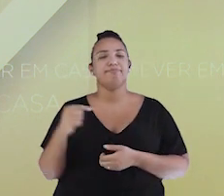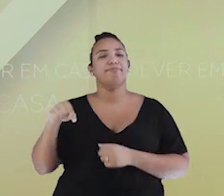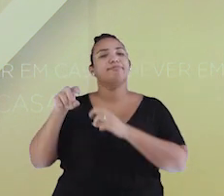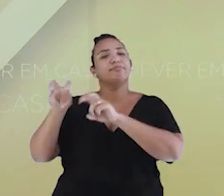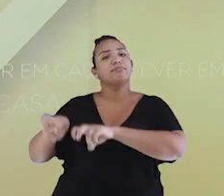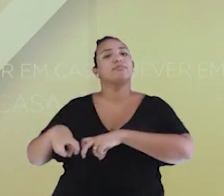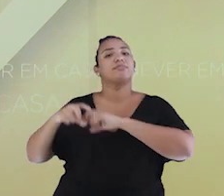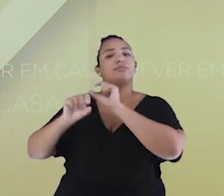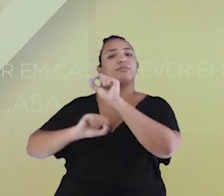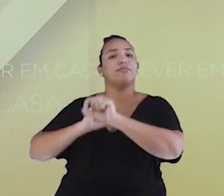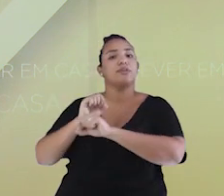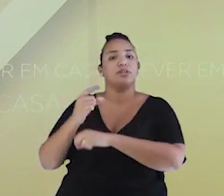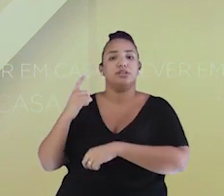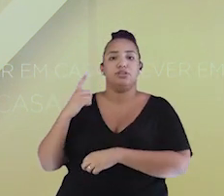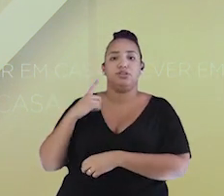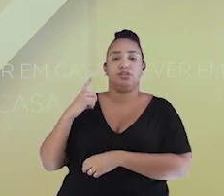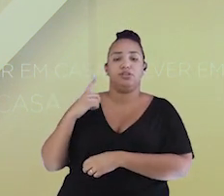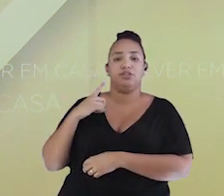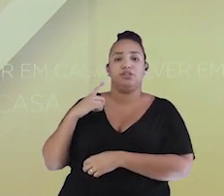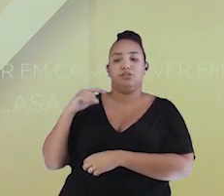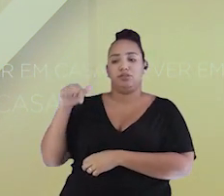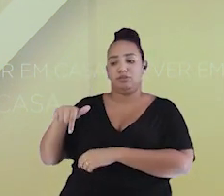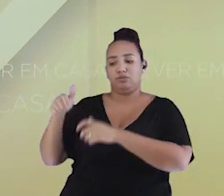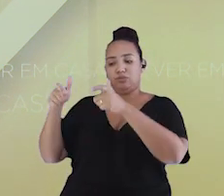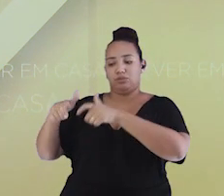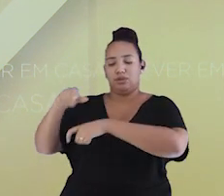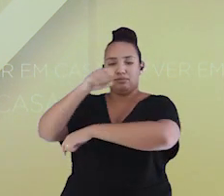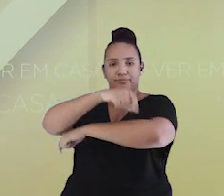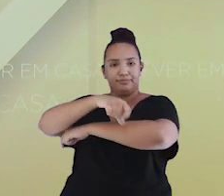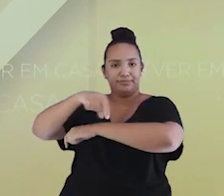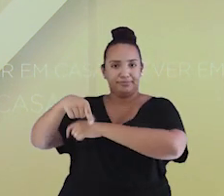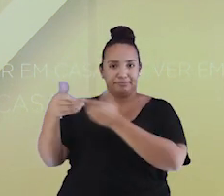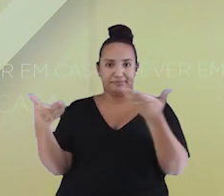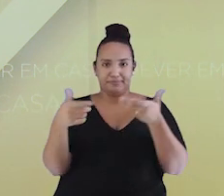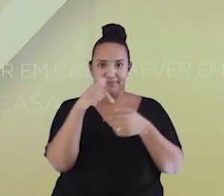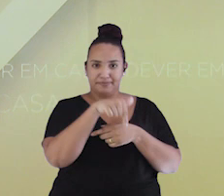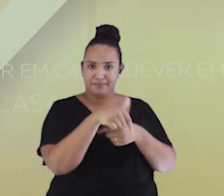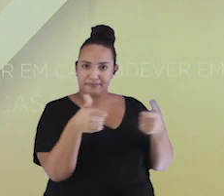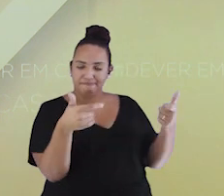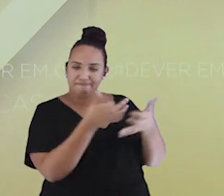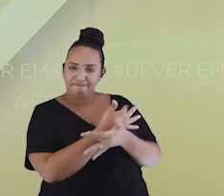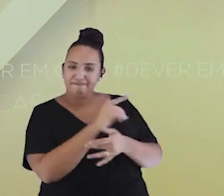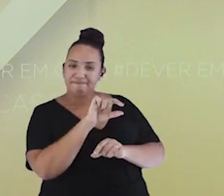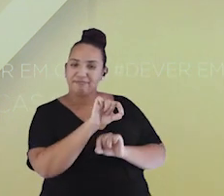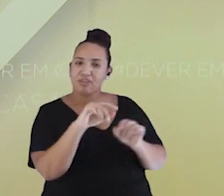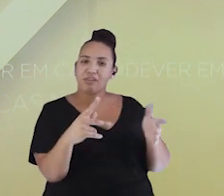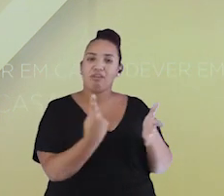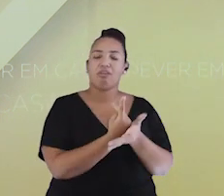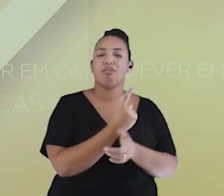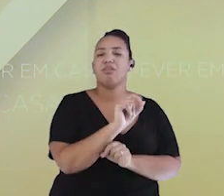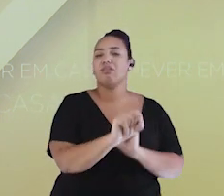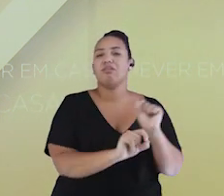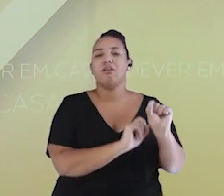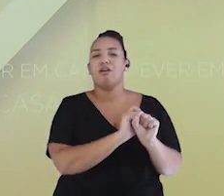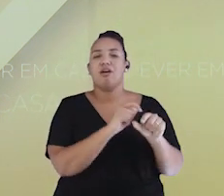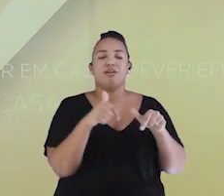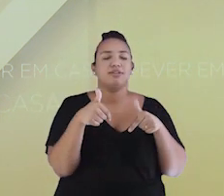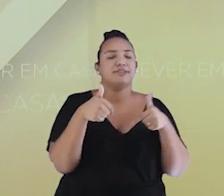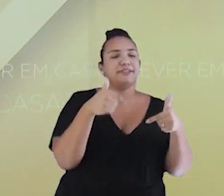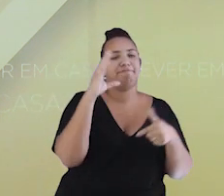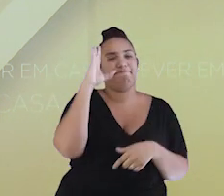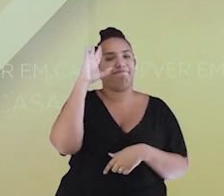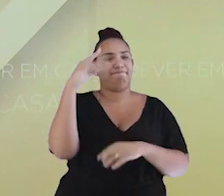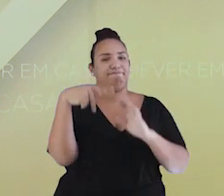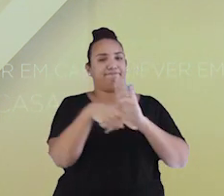Na agrícola encontram-se os terraços de cultivo. Já na zona urbana, onde aconteciam as